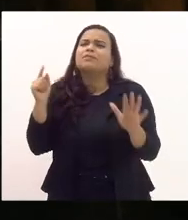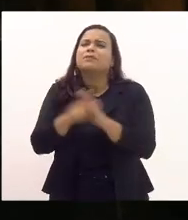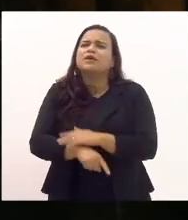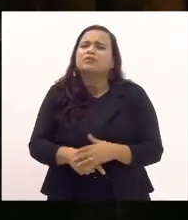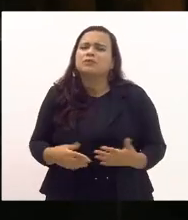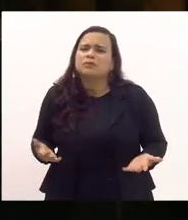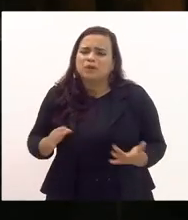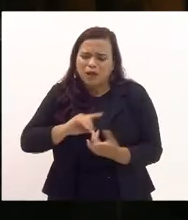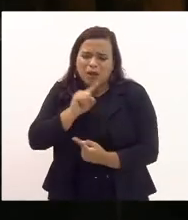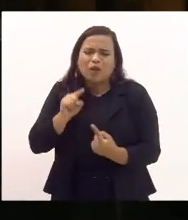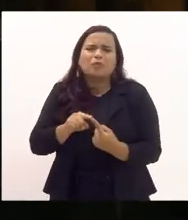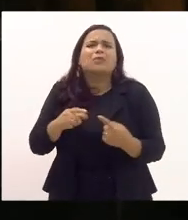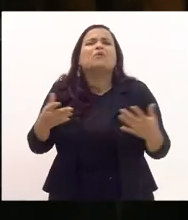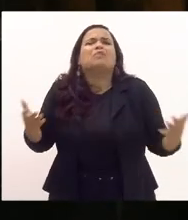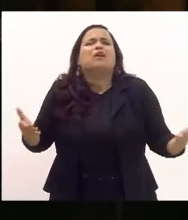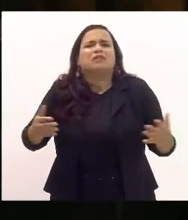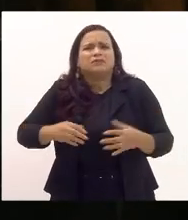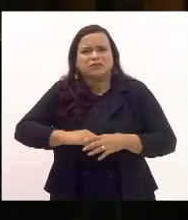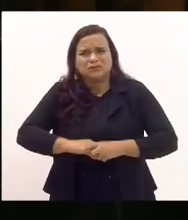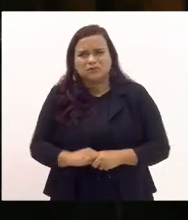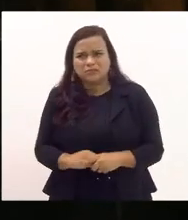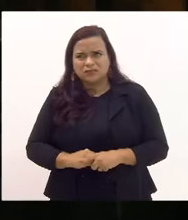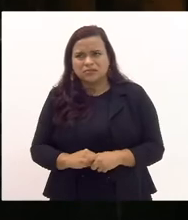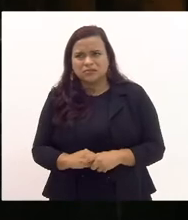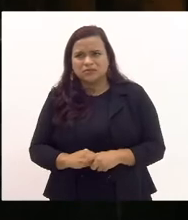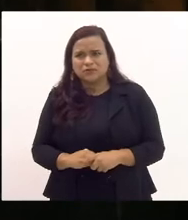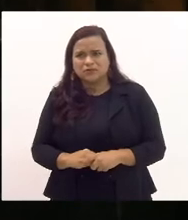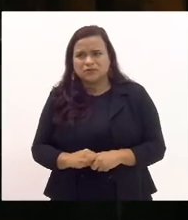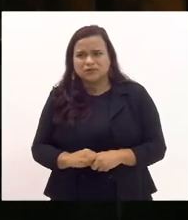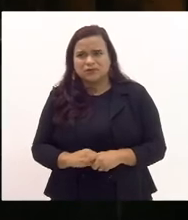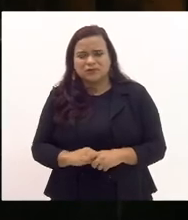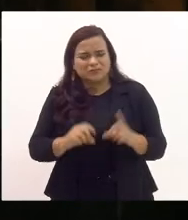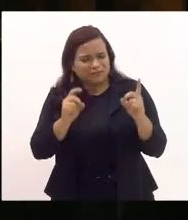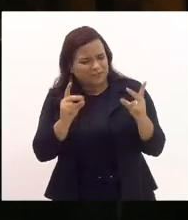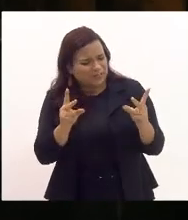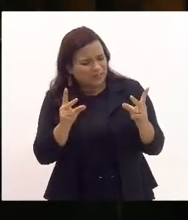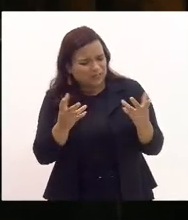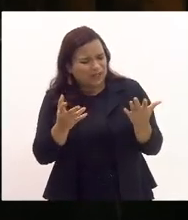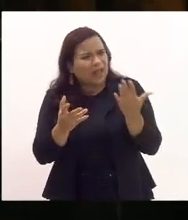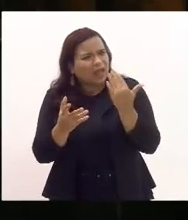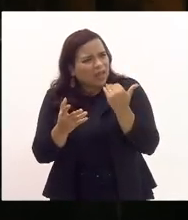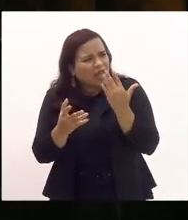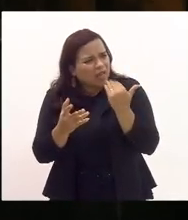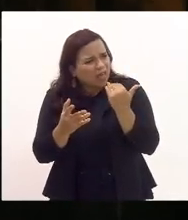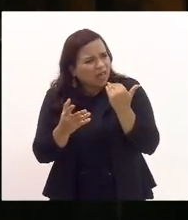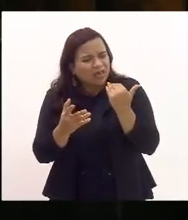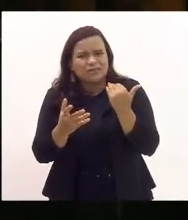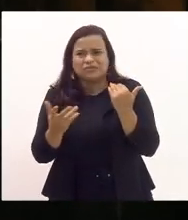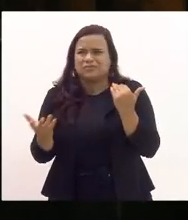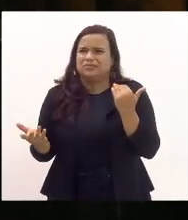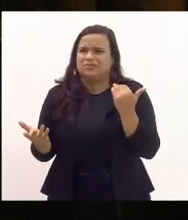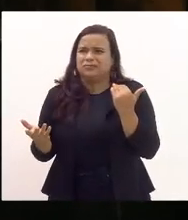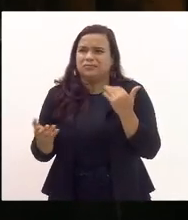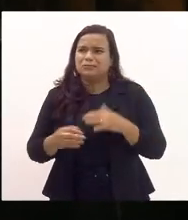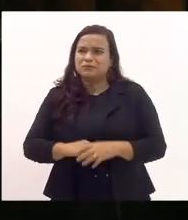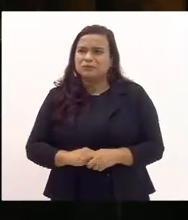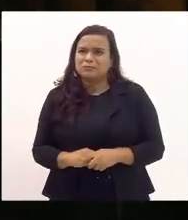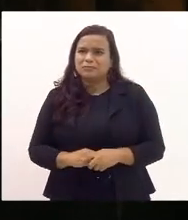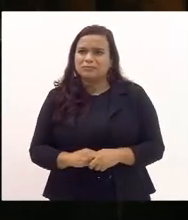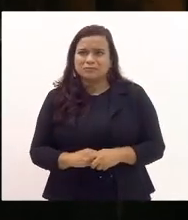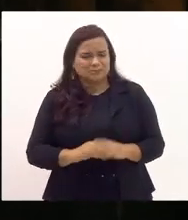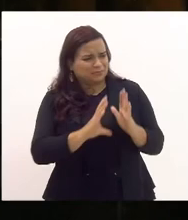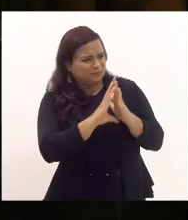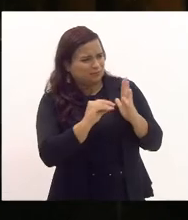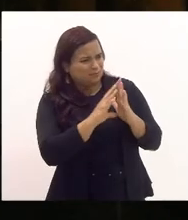Qual a finalidade bom de vender alimentos com